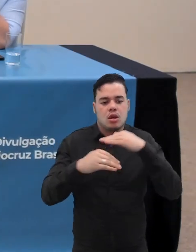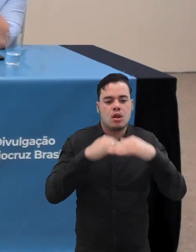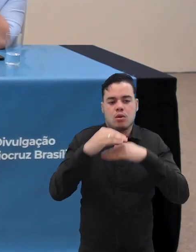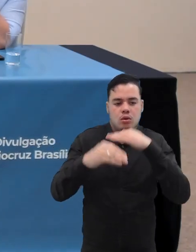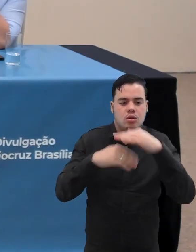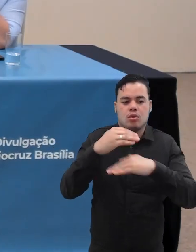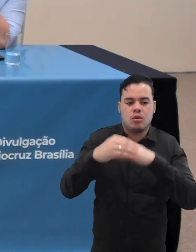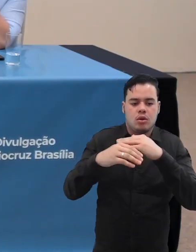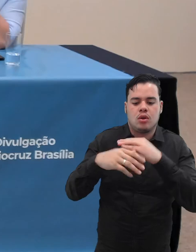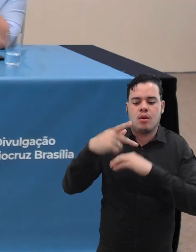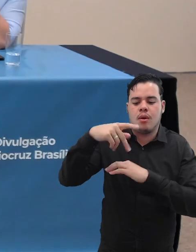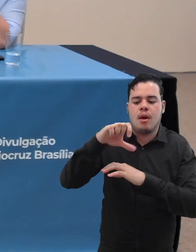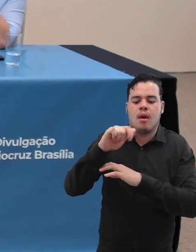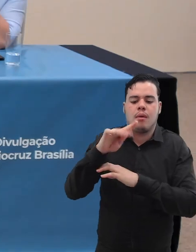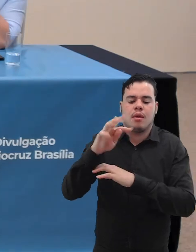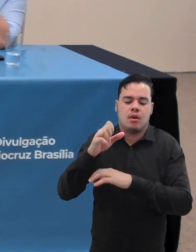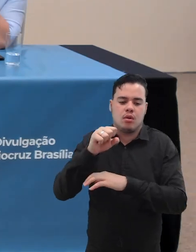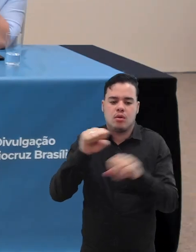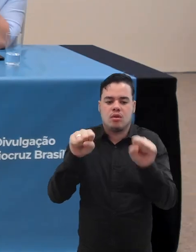de monitoramento.